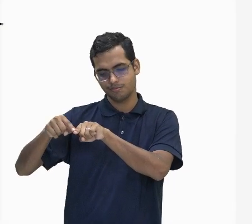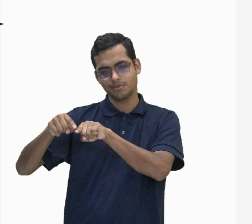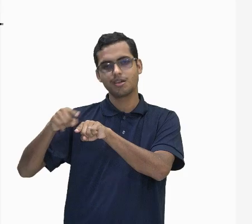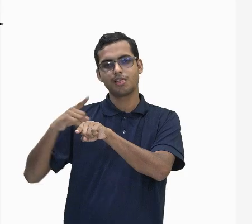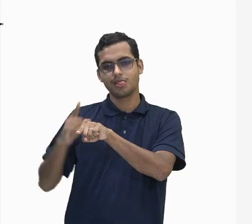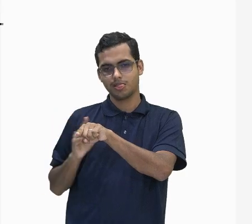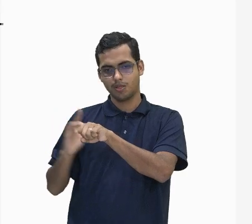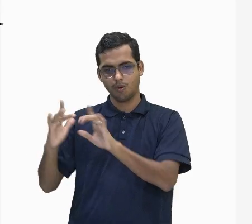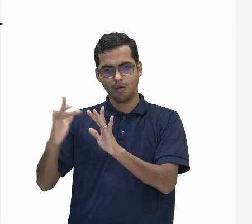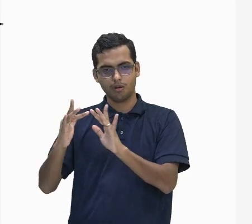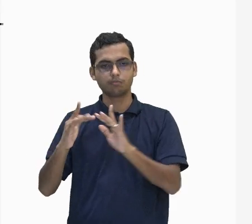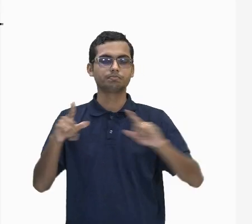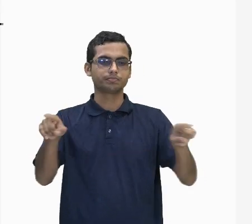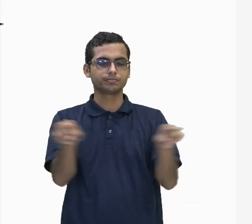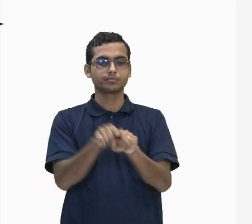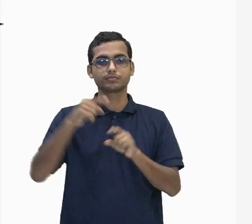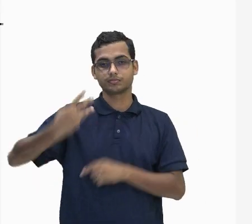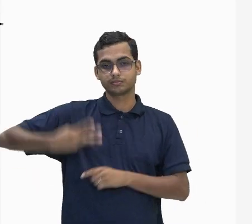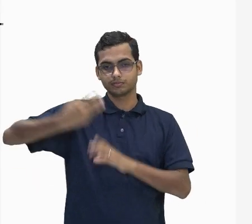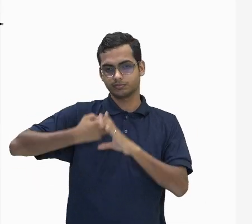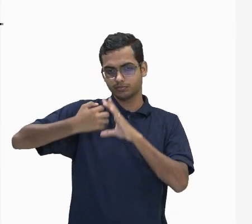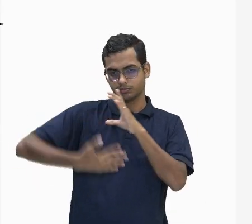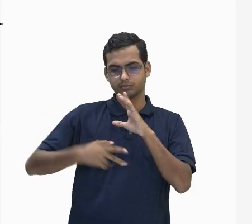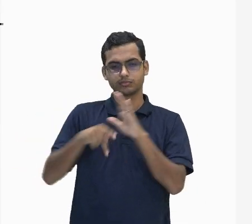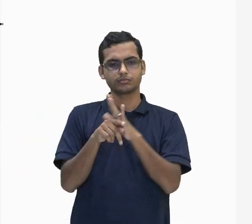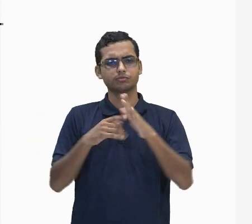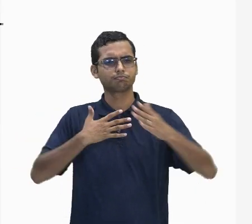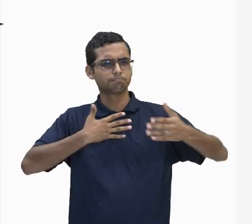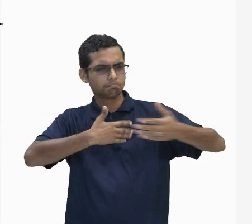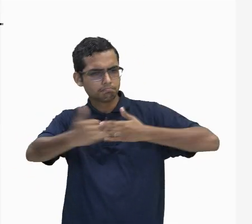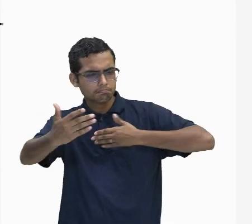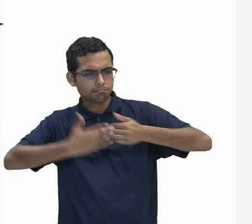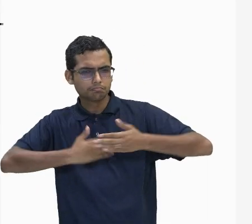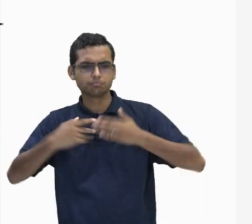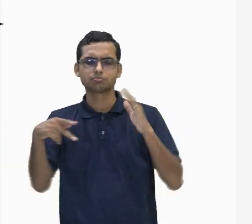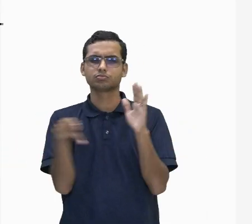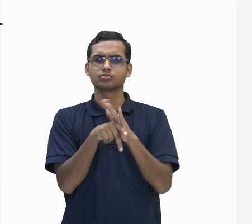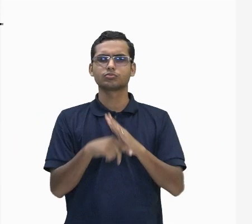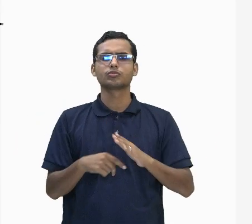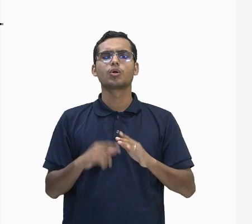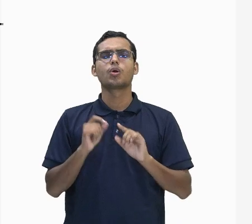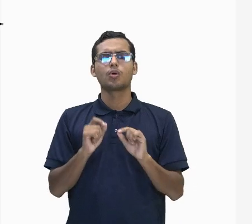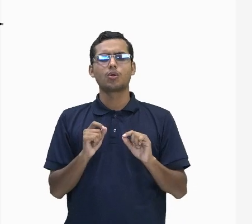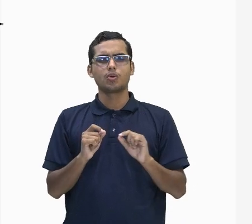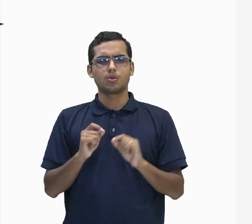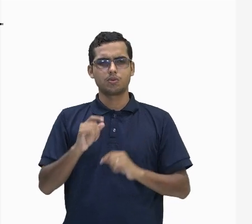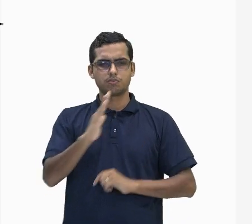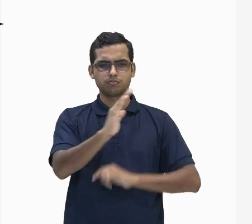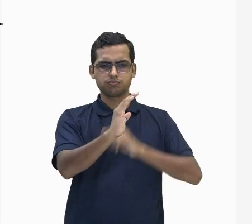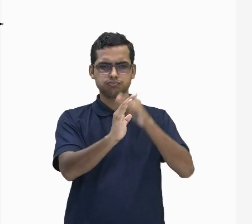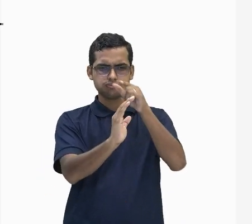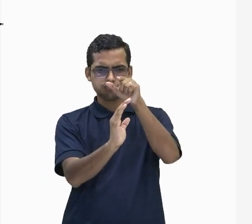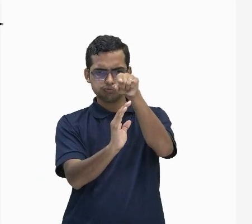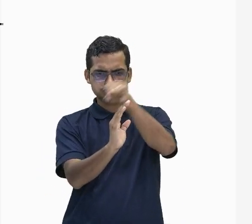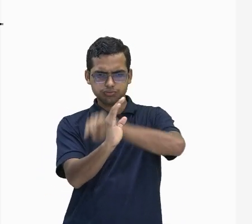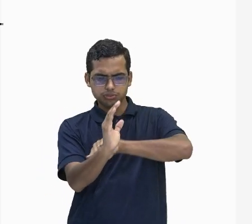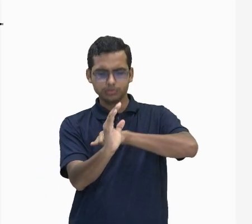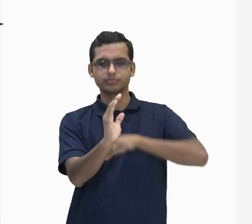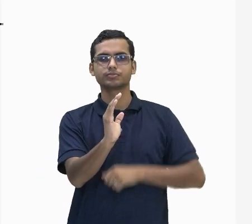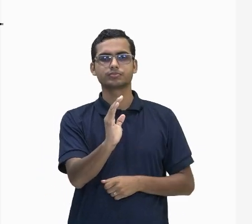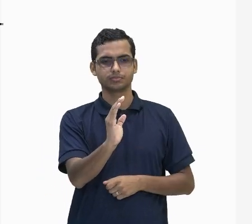propriedade diz que todo raio luminoso que incide passando por uma direção